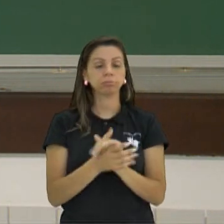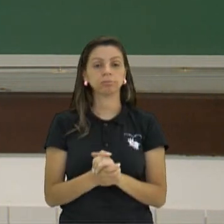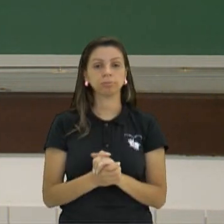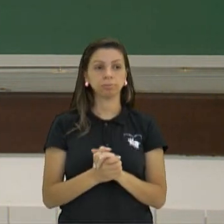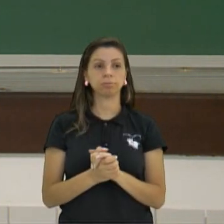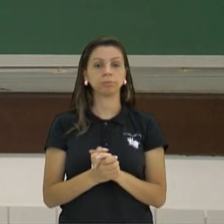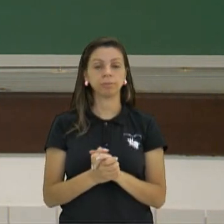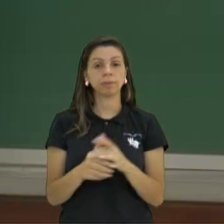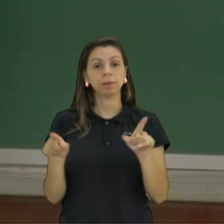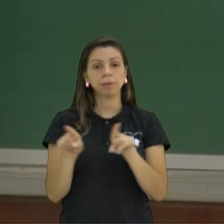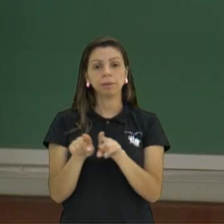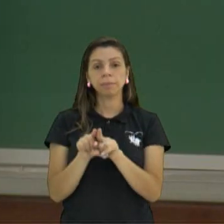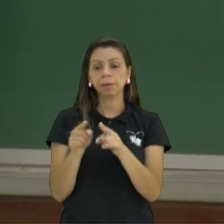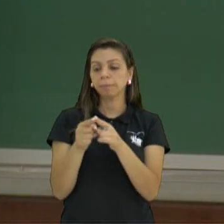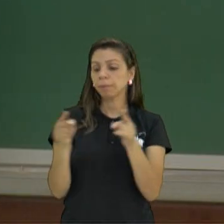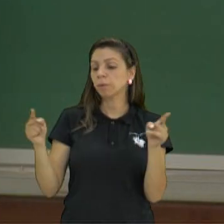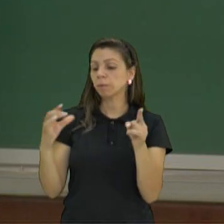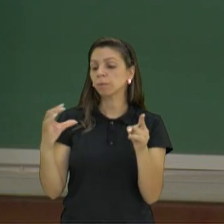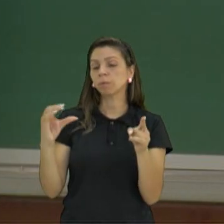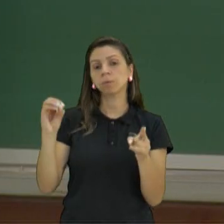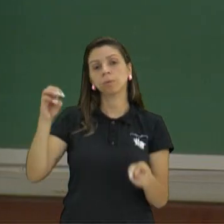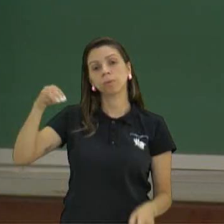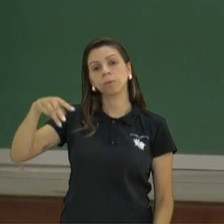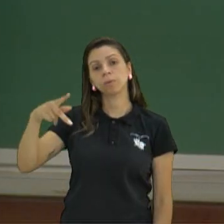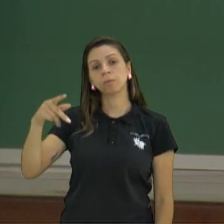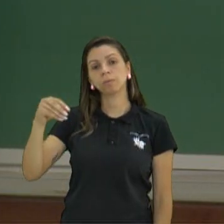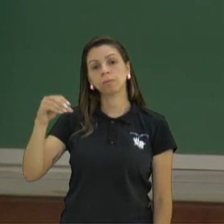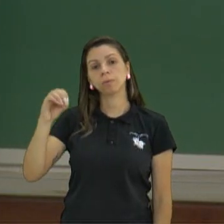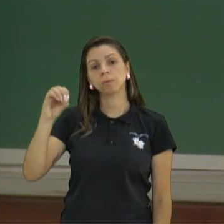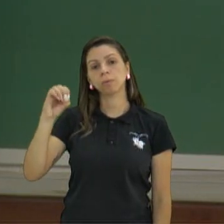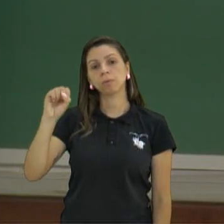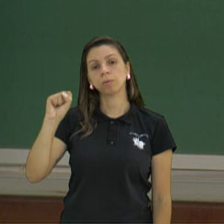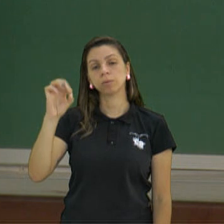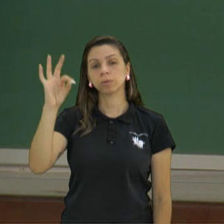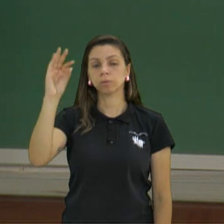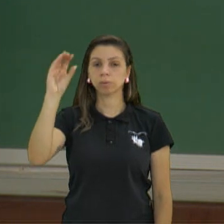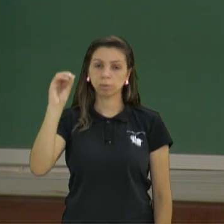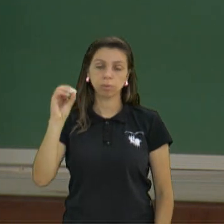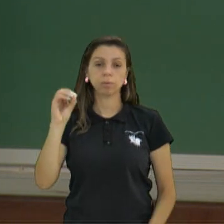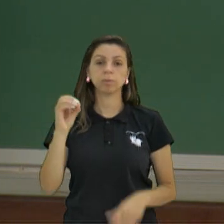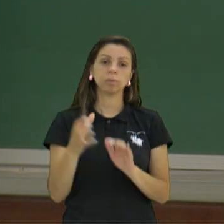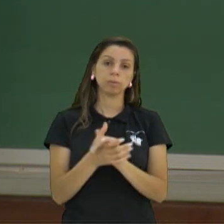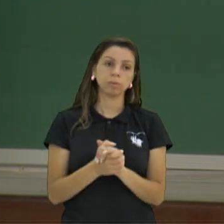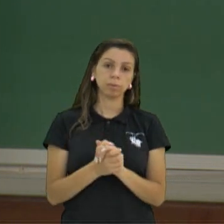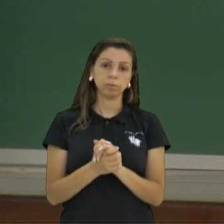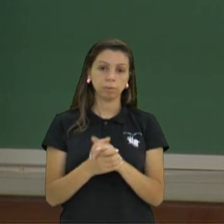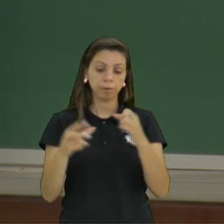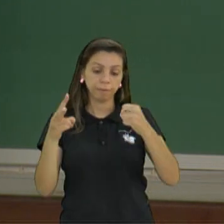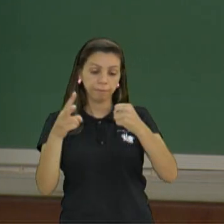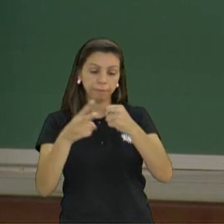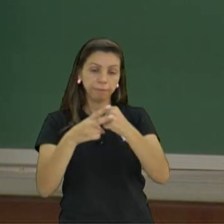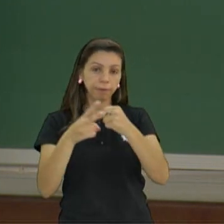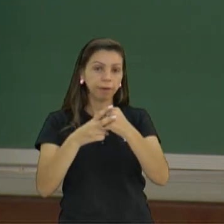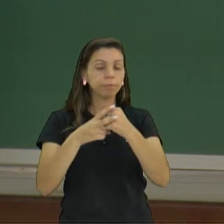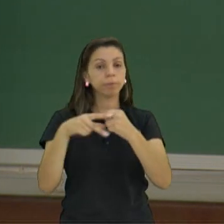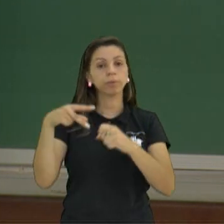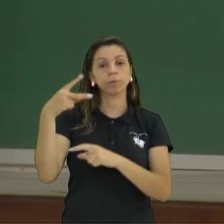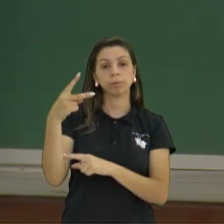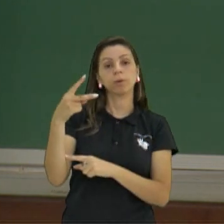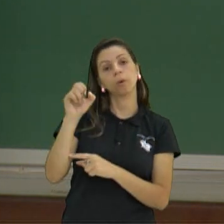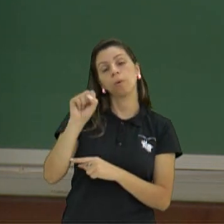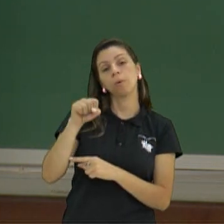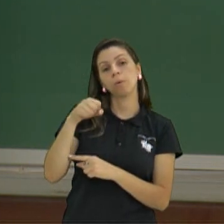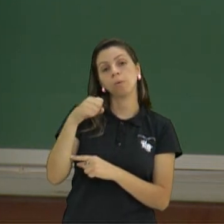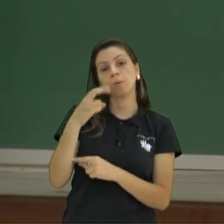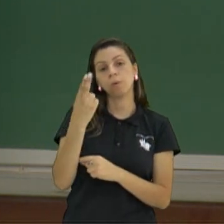Período composto, professora, formado por duas ou mais orações, ou seja, por dois ou mais verbos ou locuções